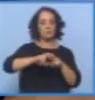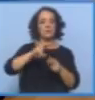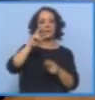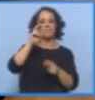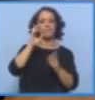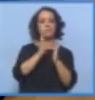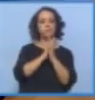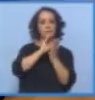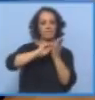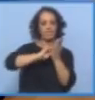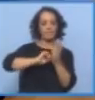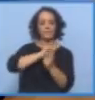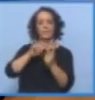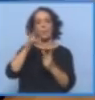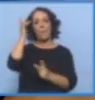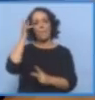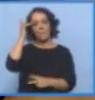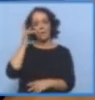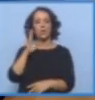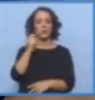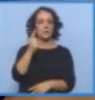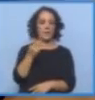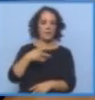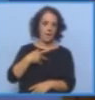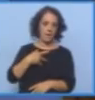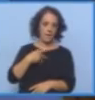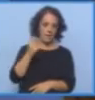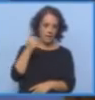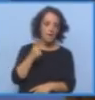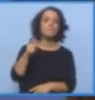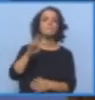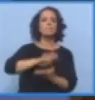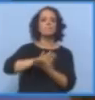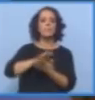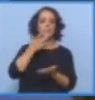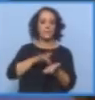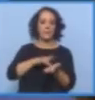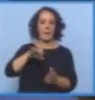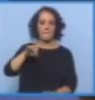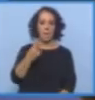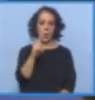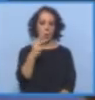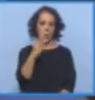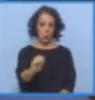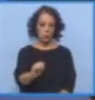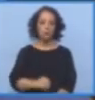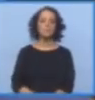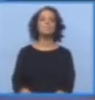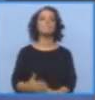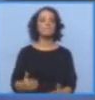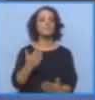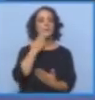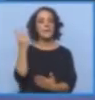Padre José André, editor da Paulus. Muito boa tarde e obrigado por estarem neste programa, onde de facto queremos